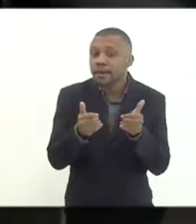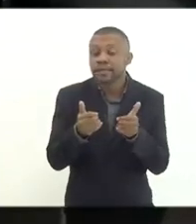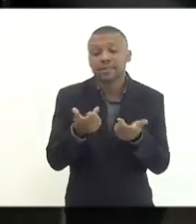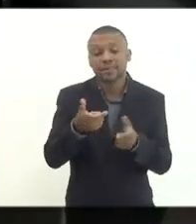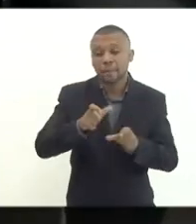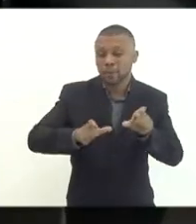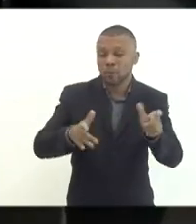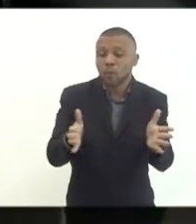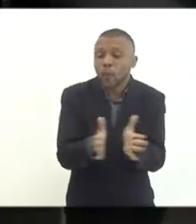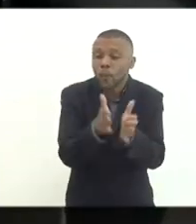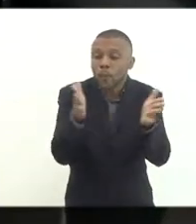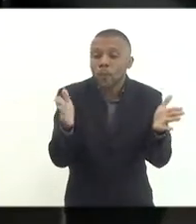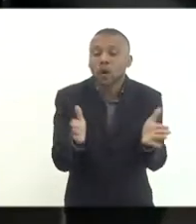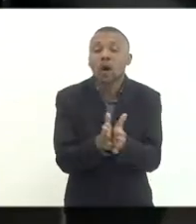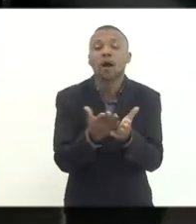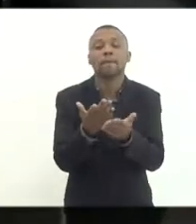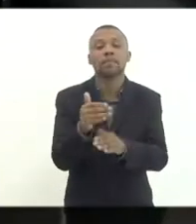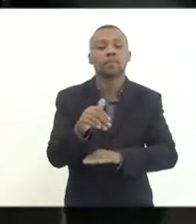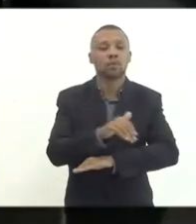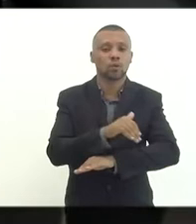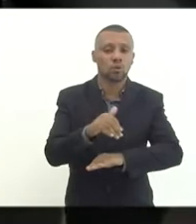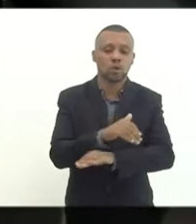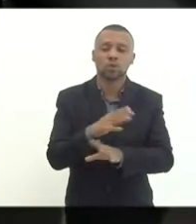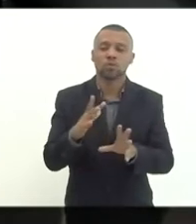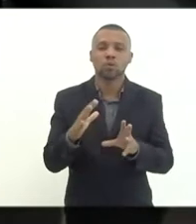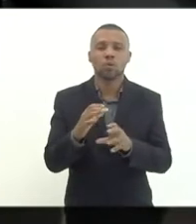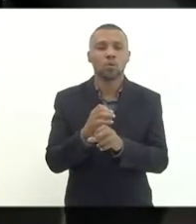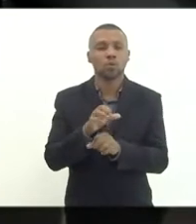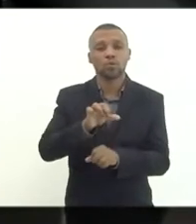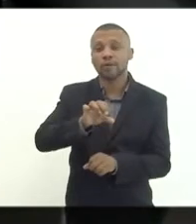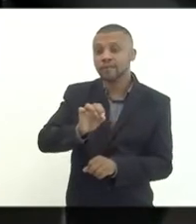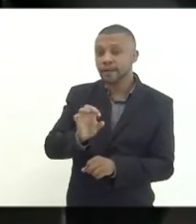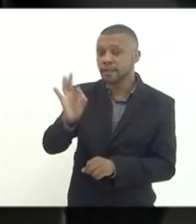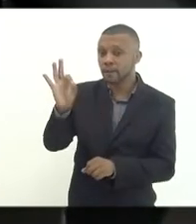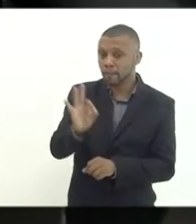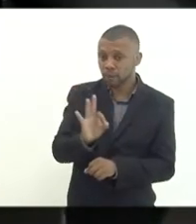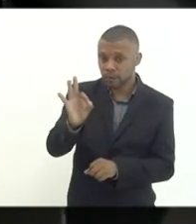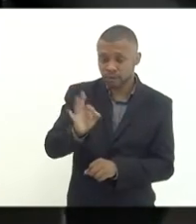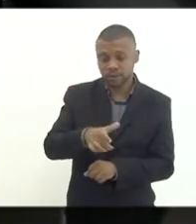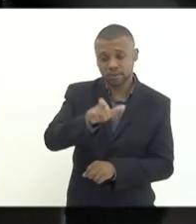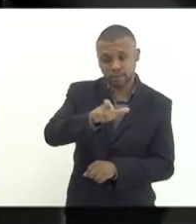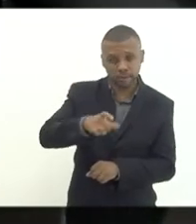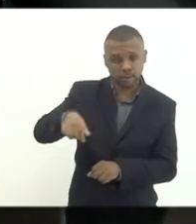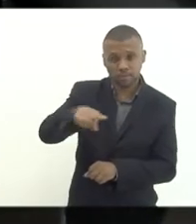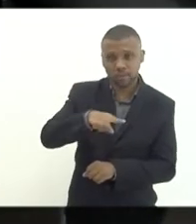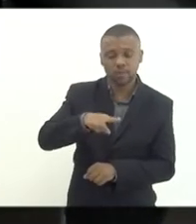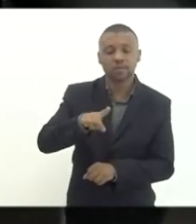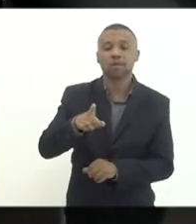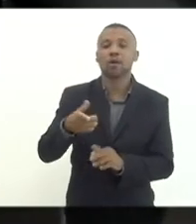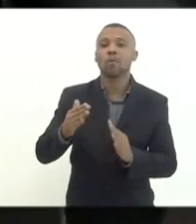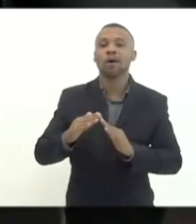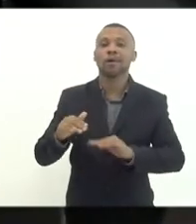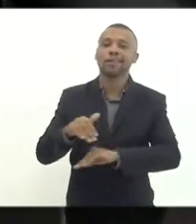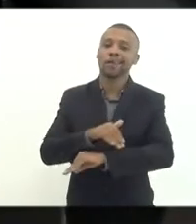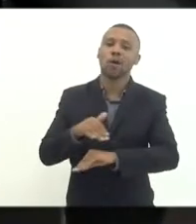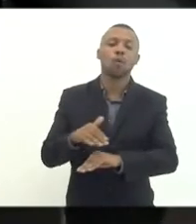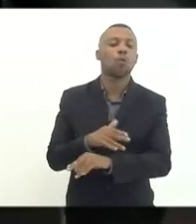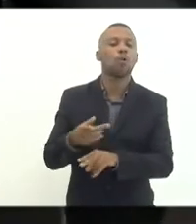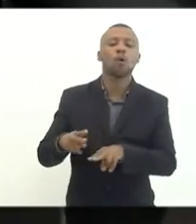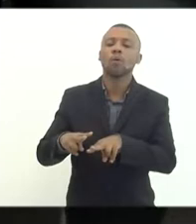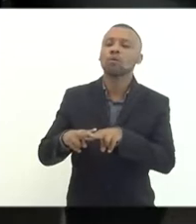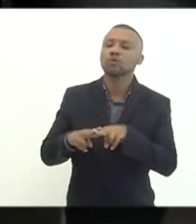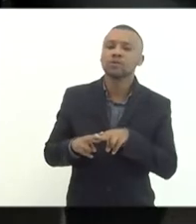situação de rua que noventa porcento é desses usuários estão na rua devido a conflitos